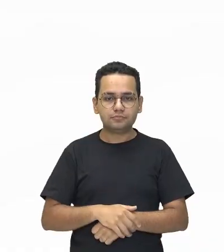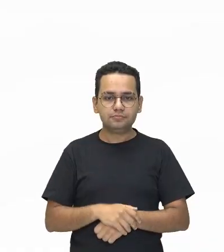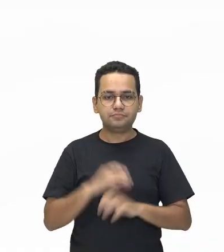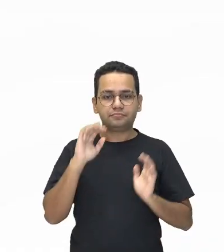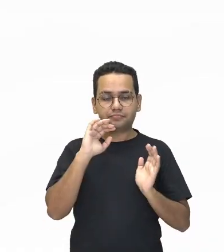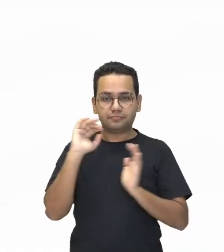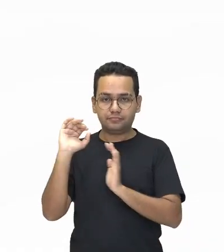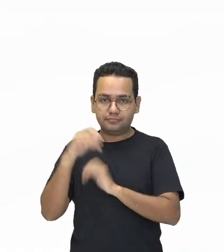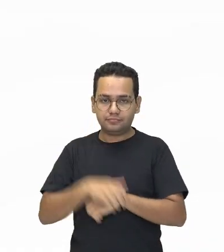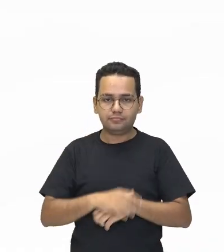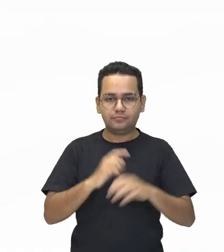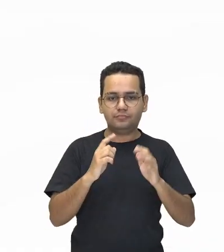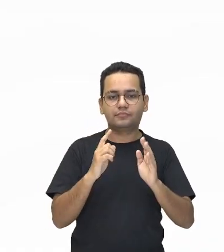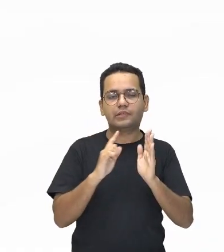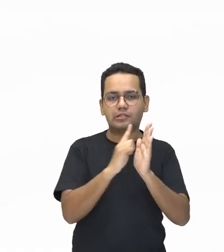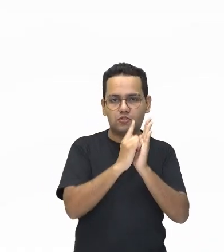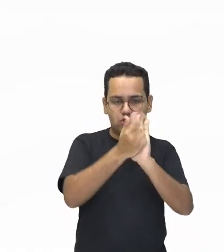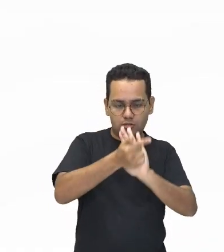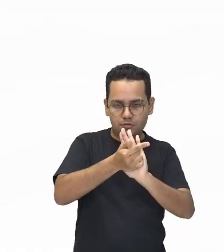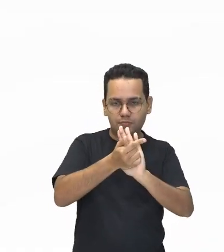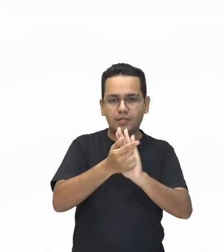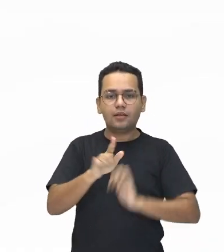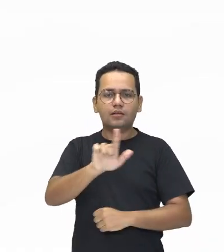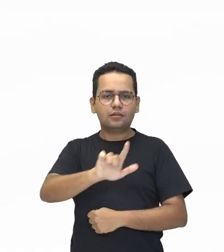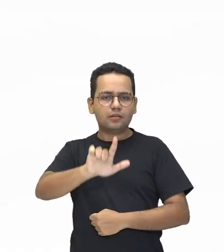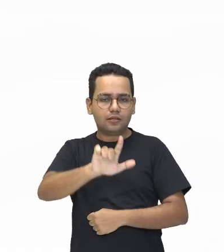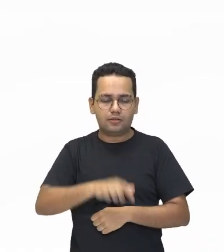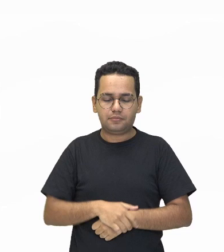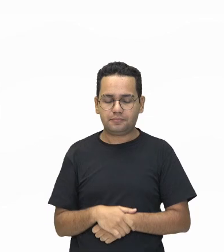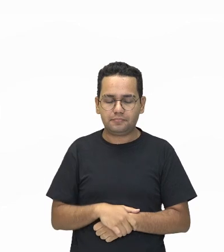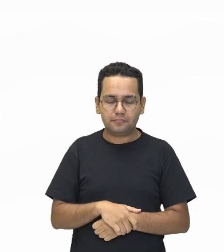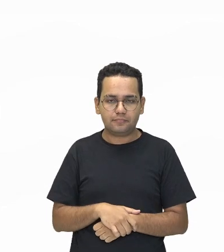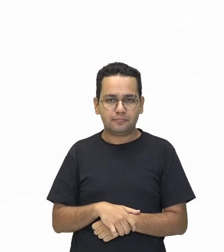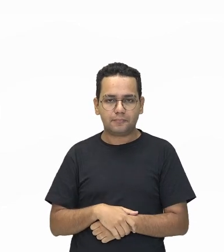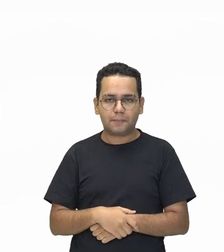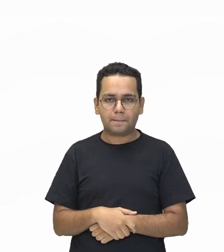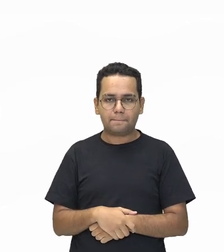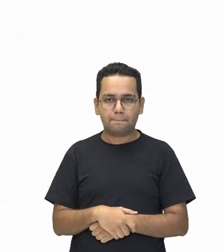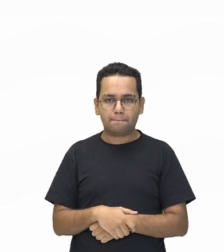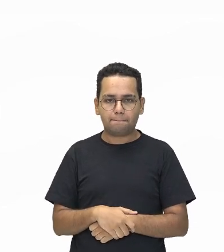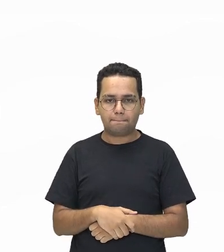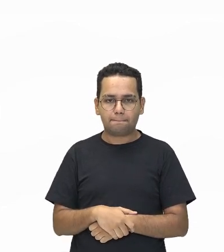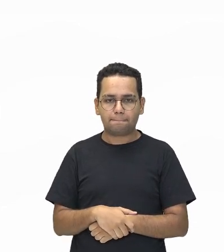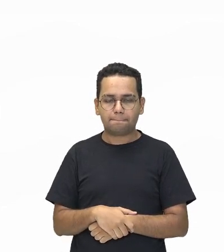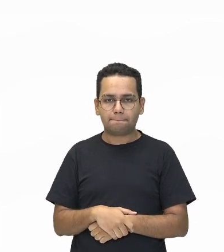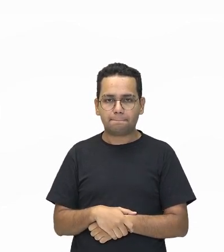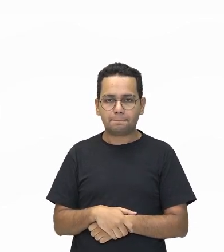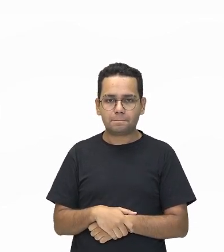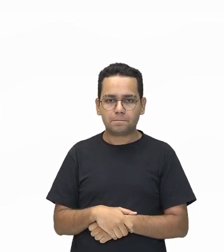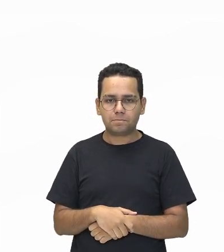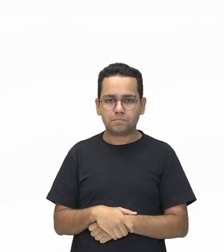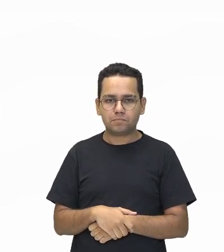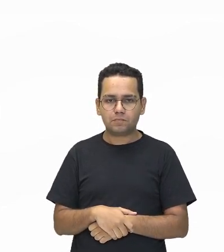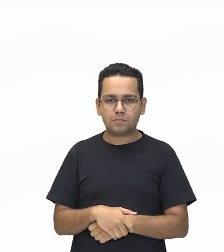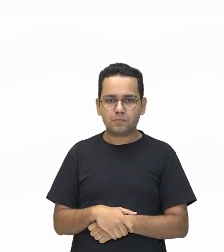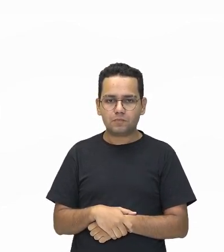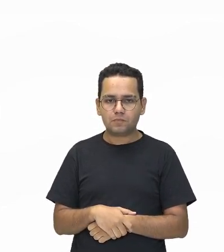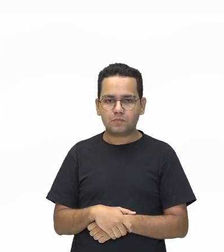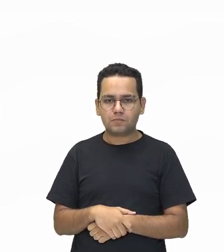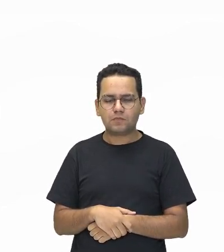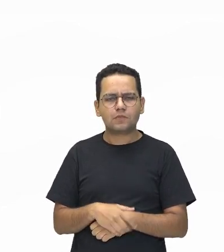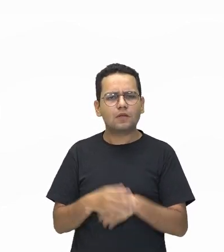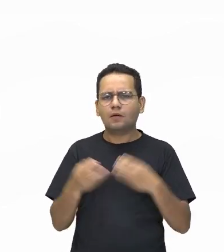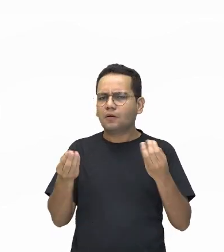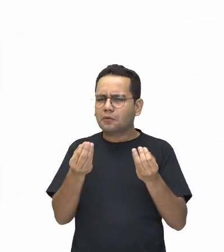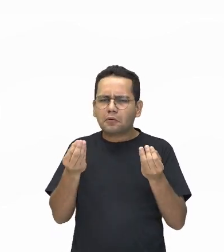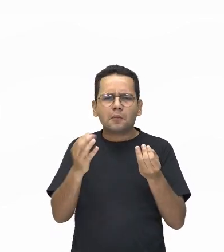gêneros literários. Então, agora nós vamos entender, tomando como base aí os dois textos, como que os textos literários